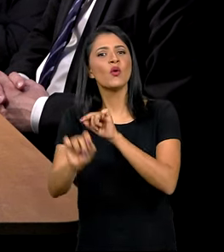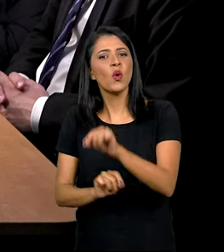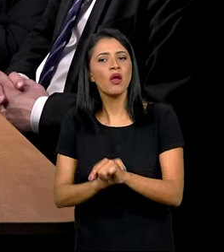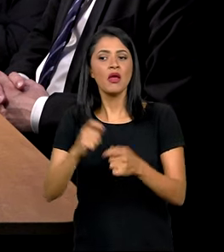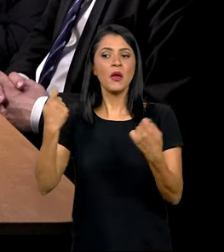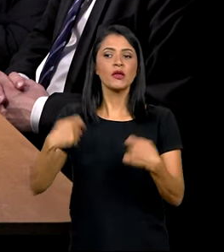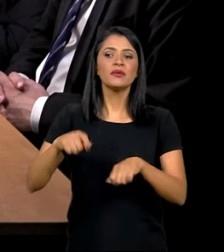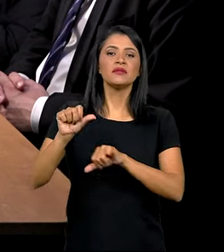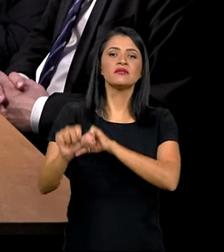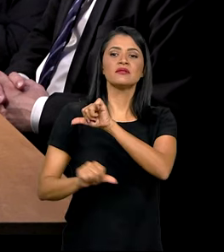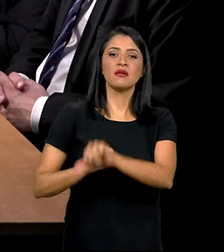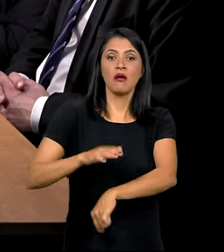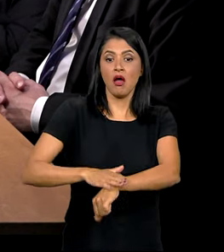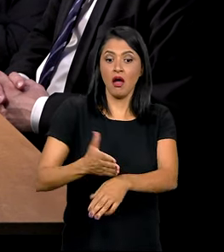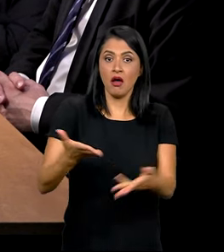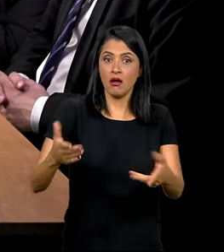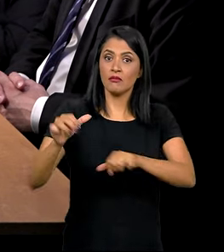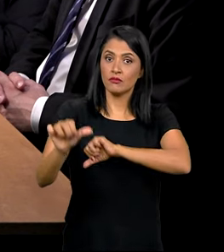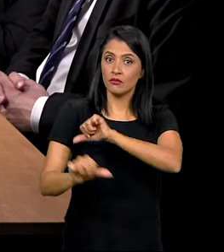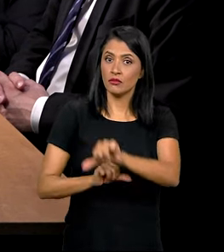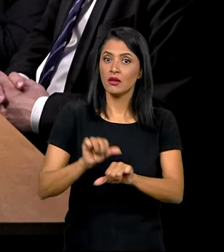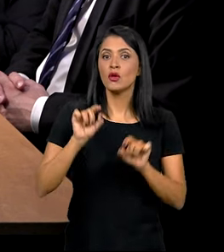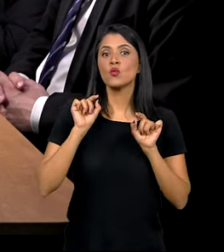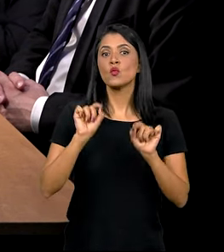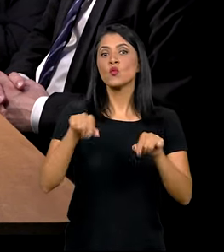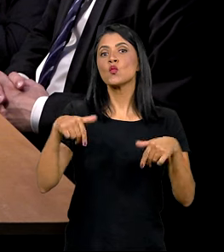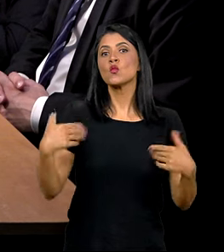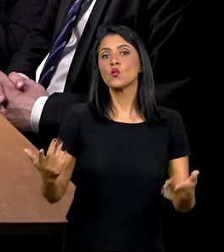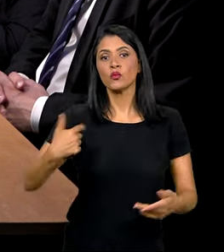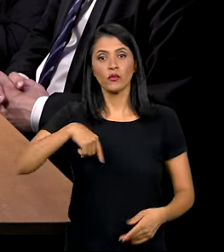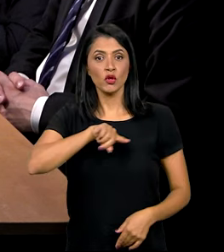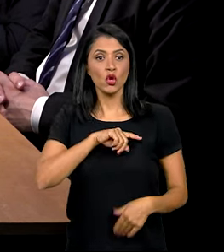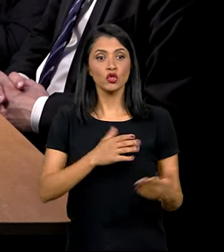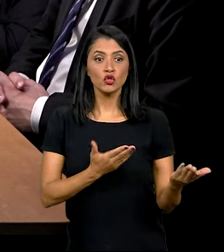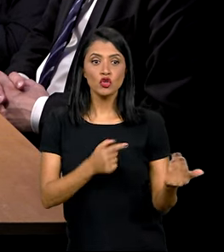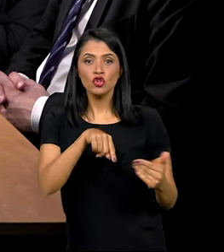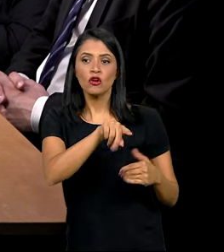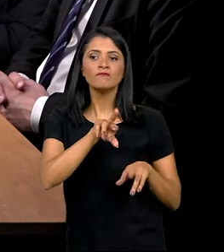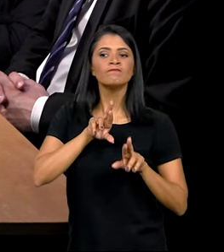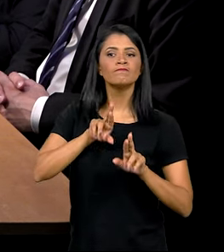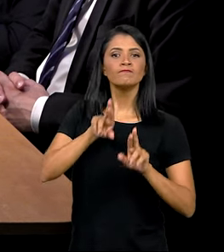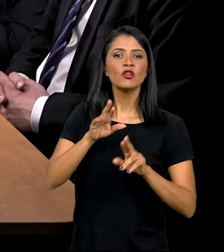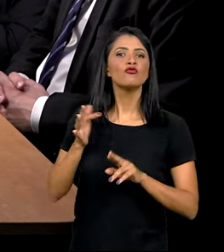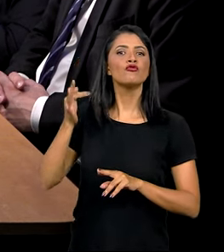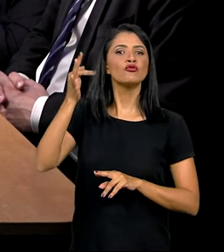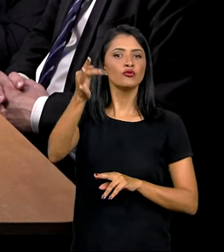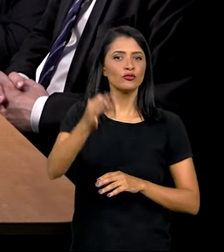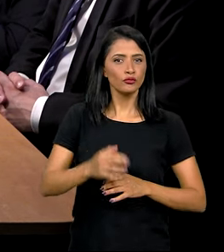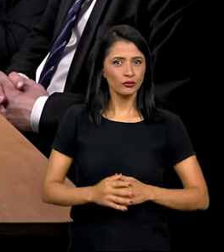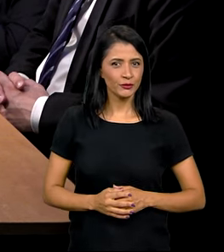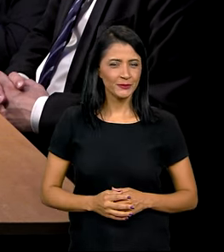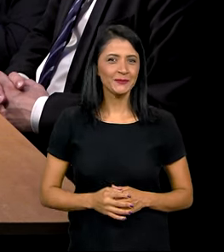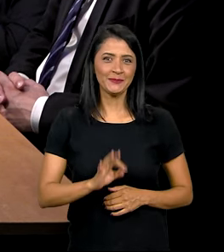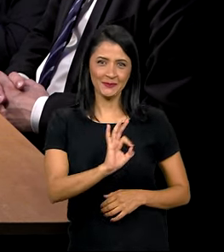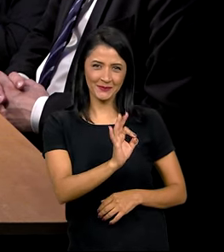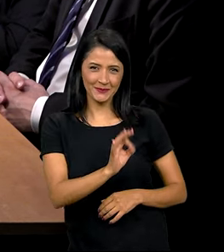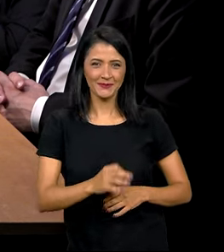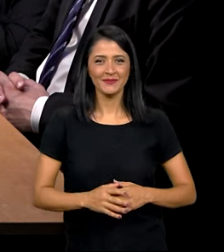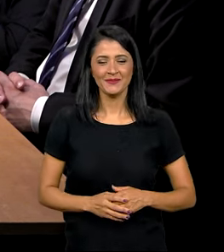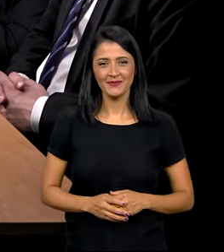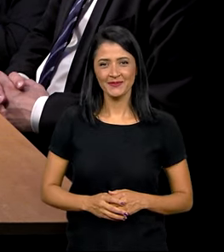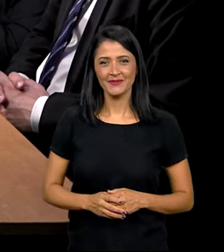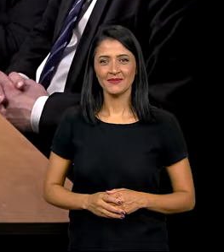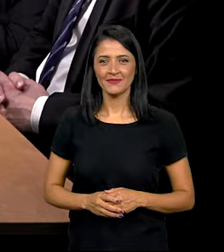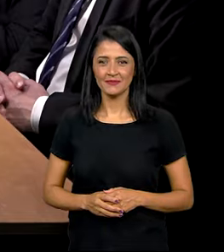ao mundo o que é que deve mudar agora e o que é que os nossos jovens esperam do futuro não é